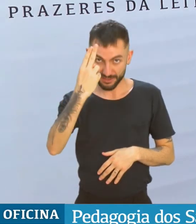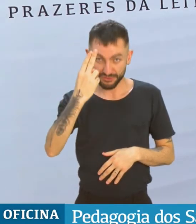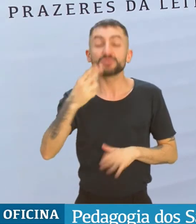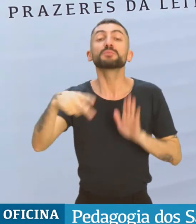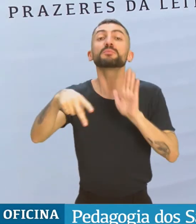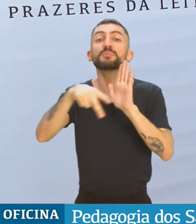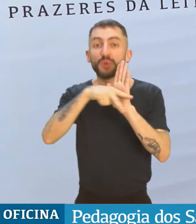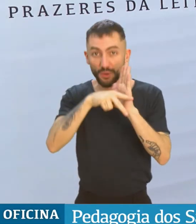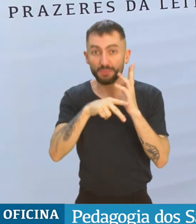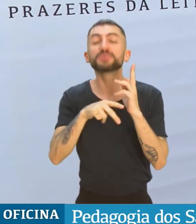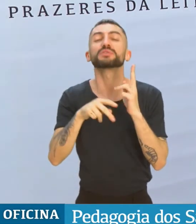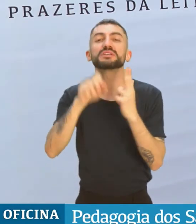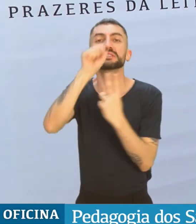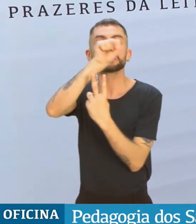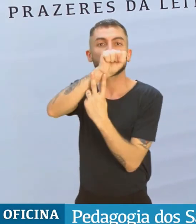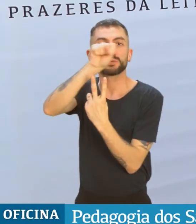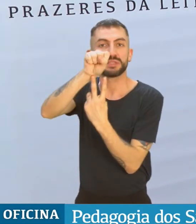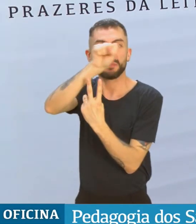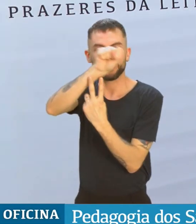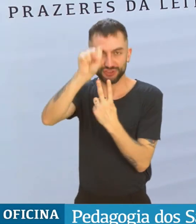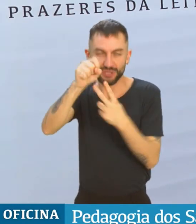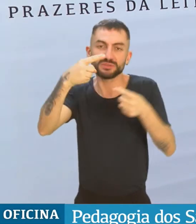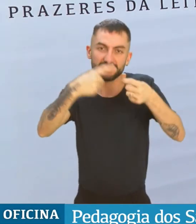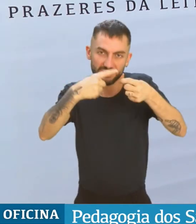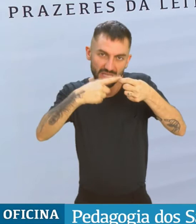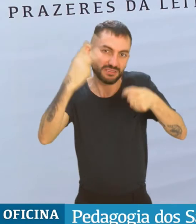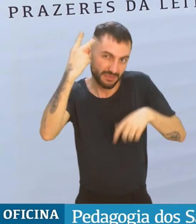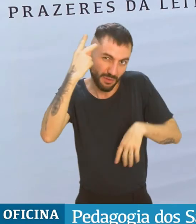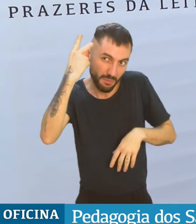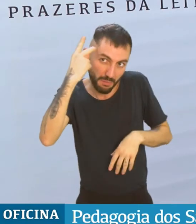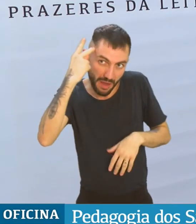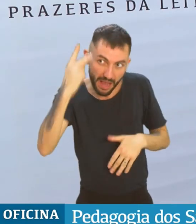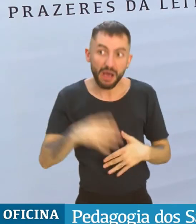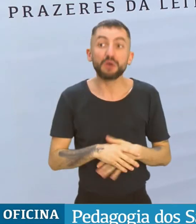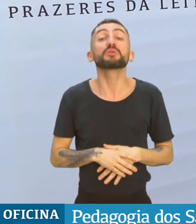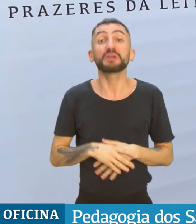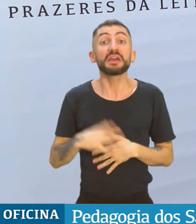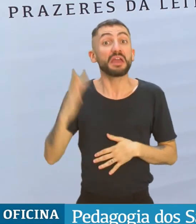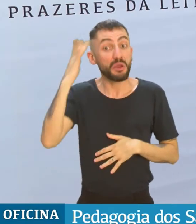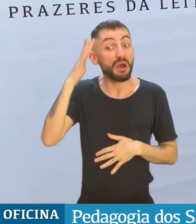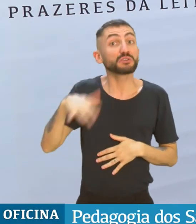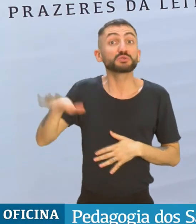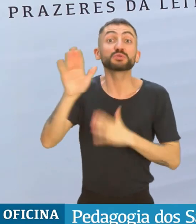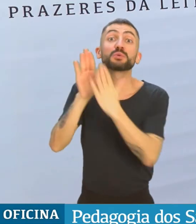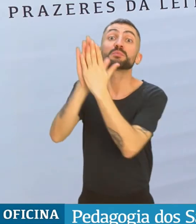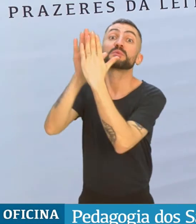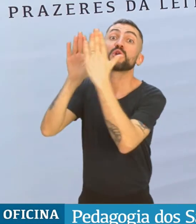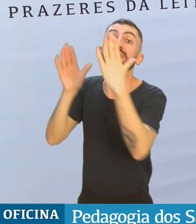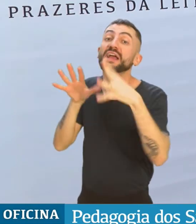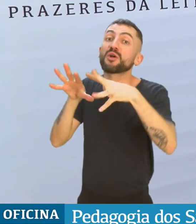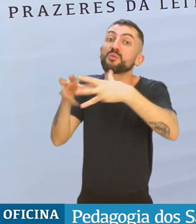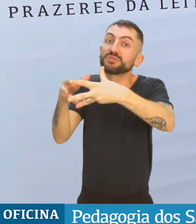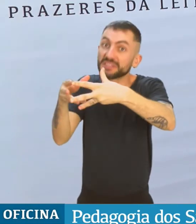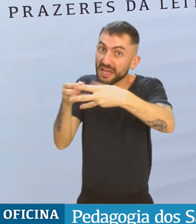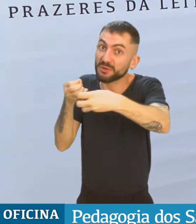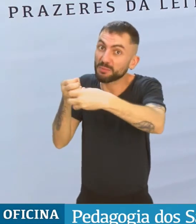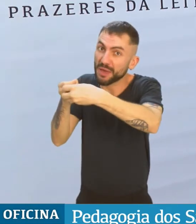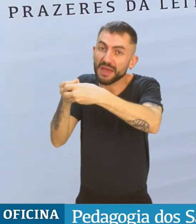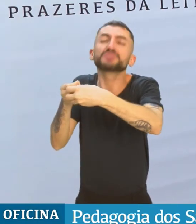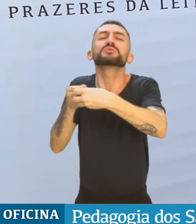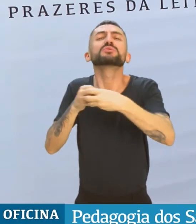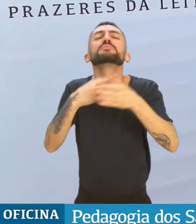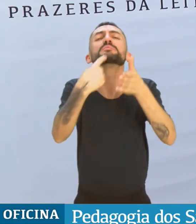Paulo. Será que é daquela turma ali da Biblioteca Comunitária Barra do Una, tá ali perto? Quais recomendações para um